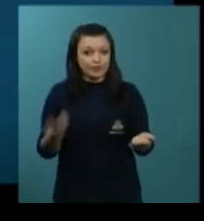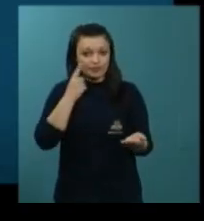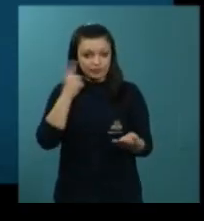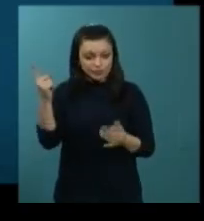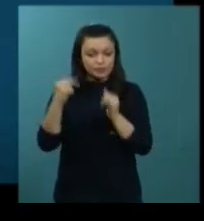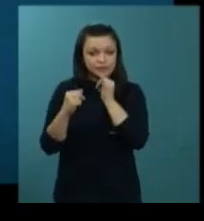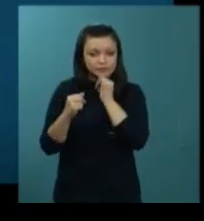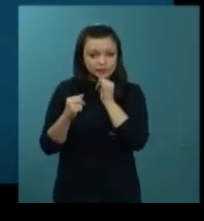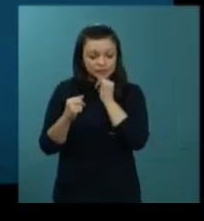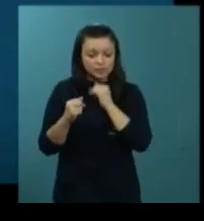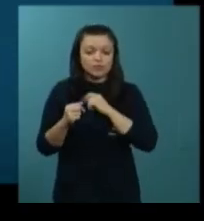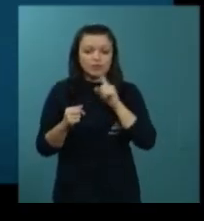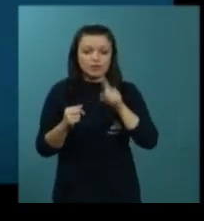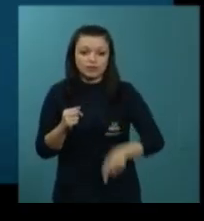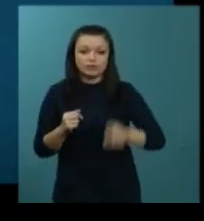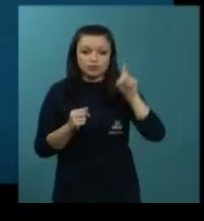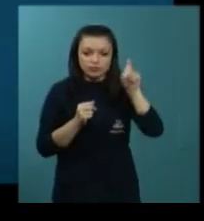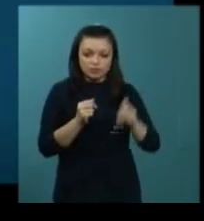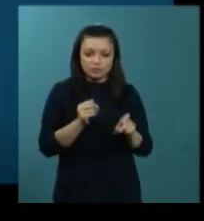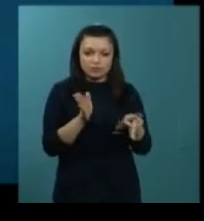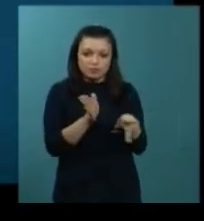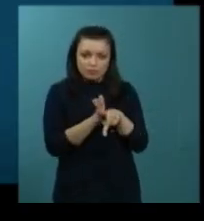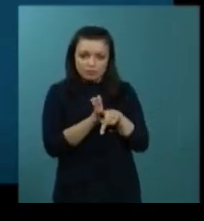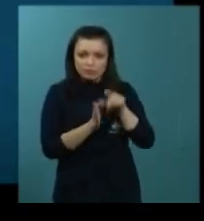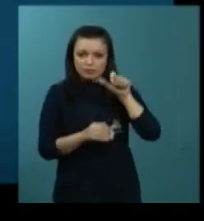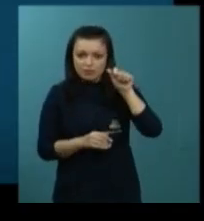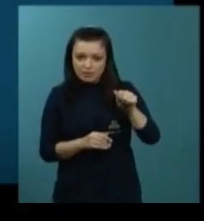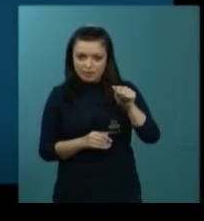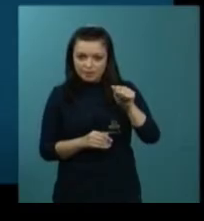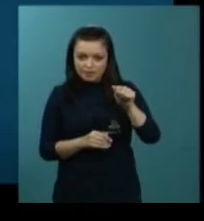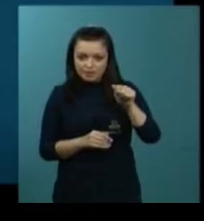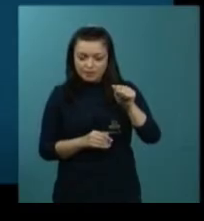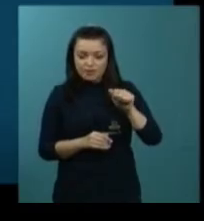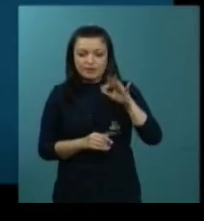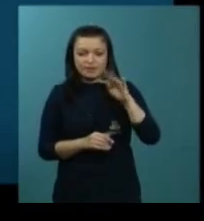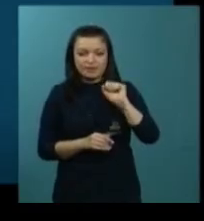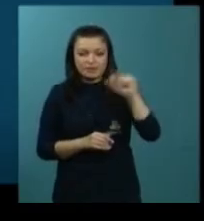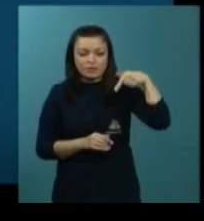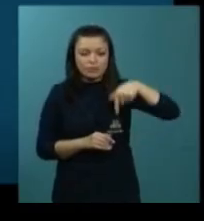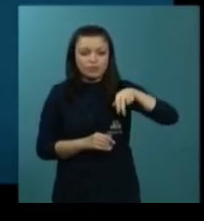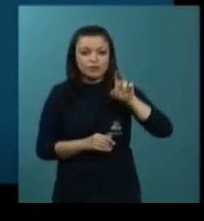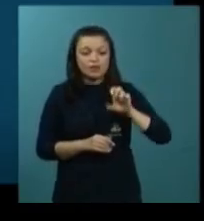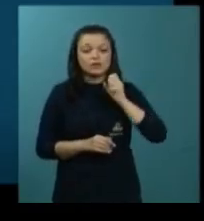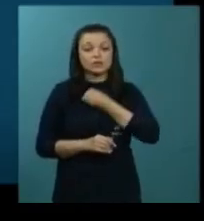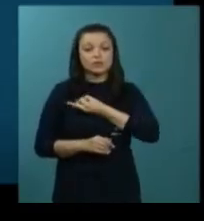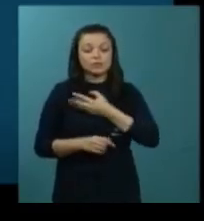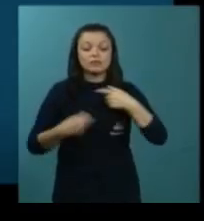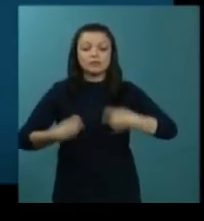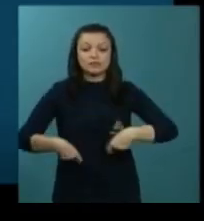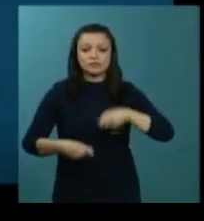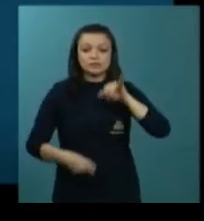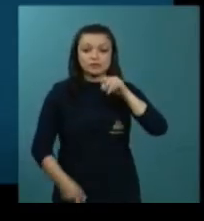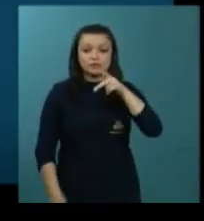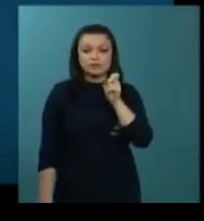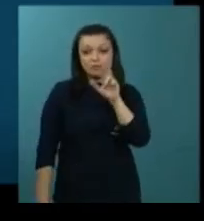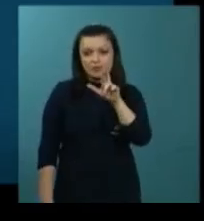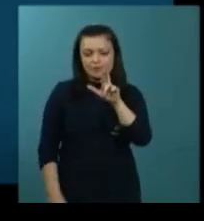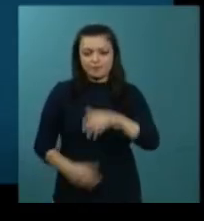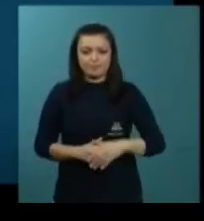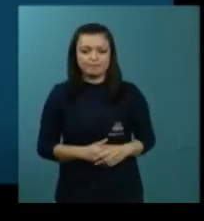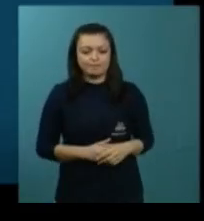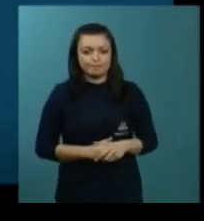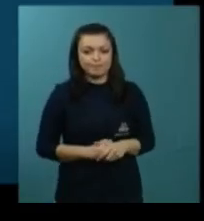Então, X pertence a A, tal que X é